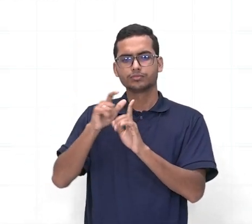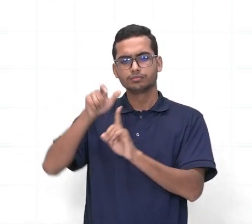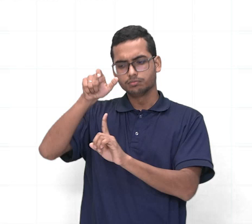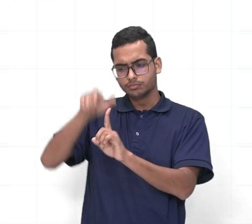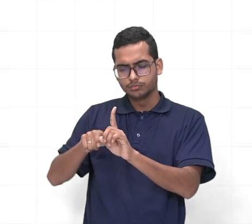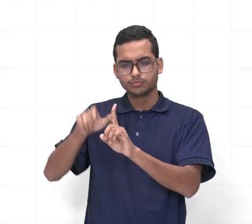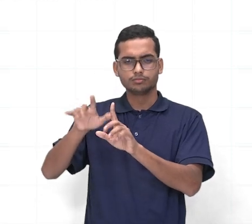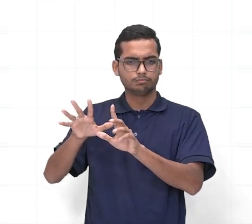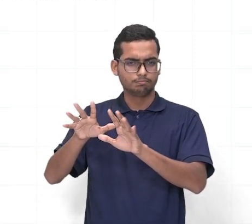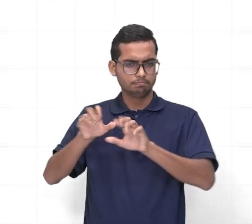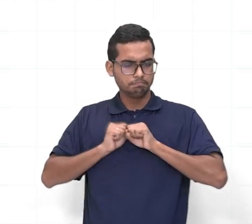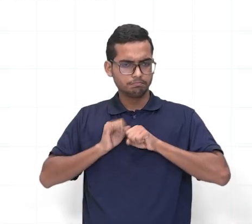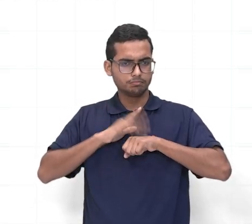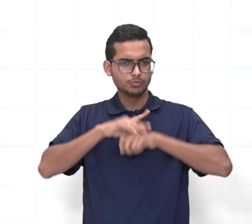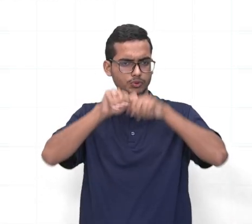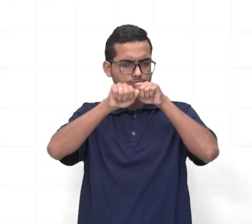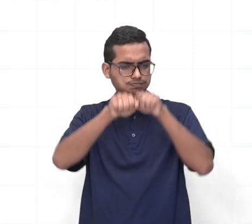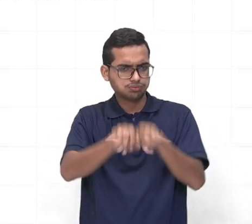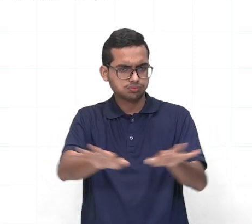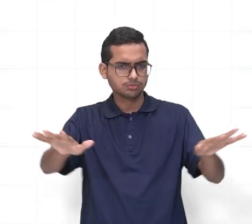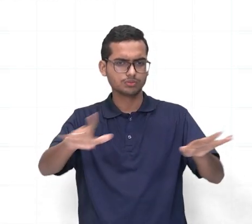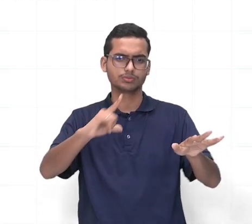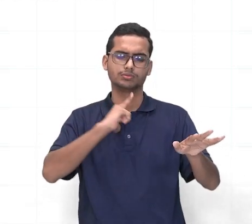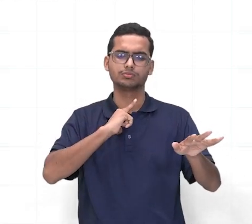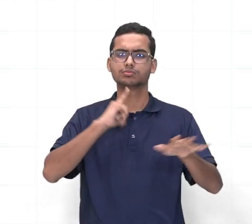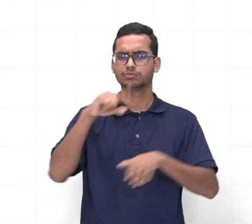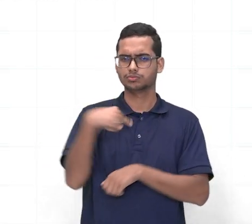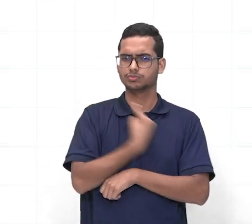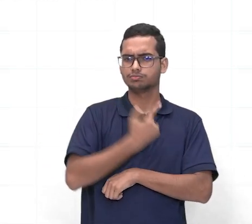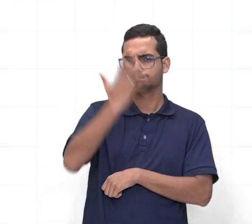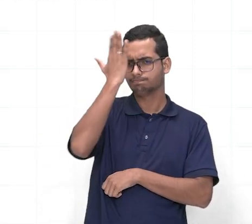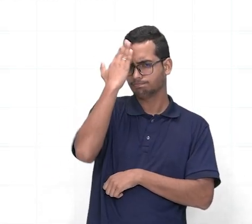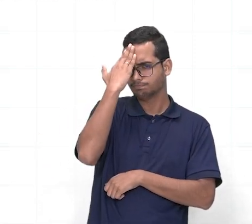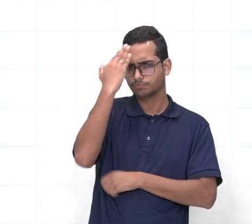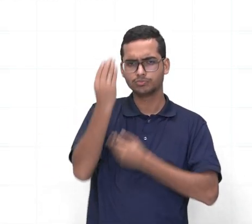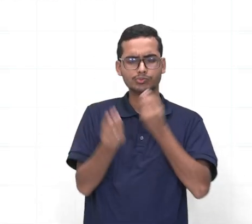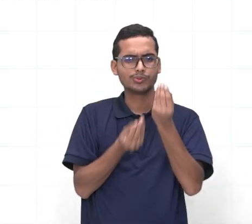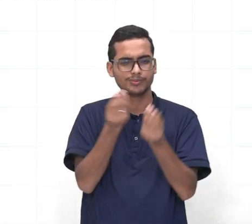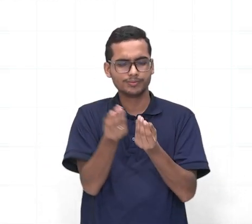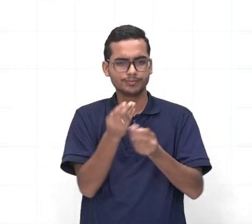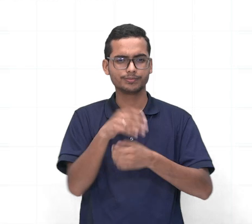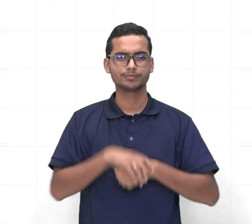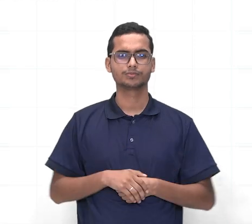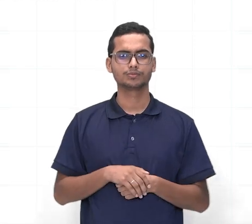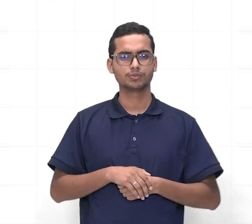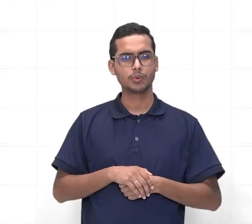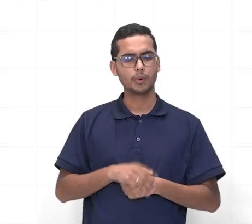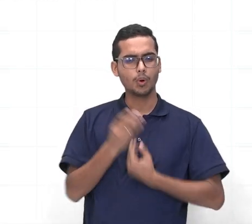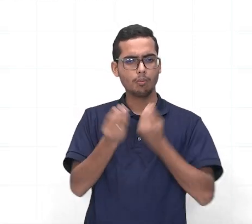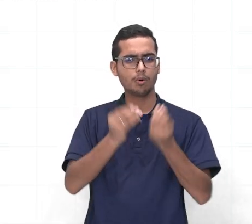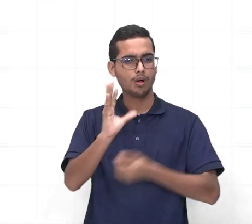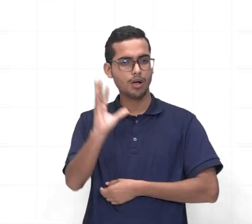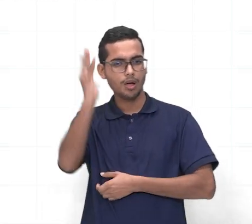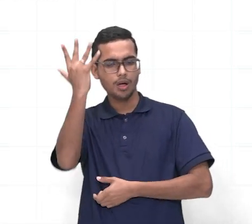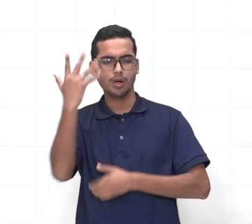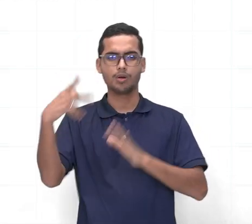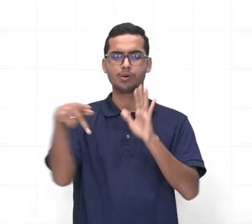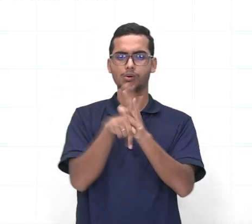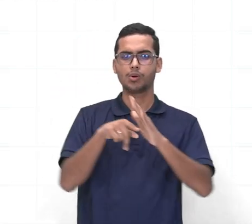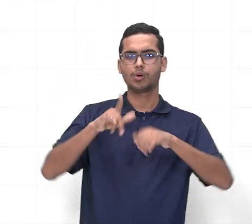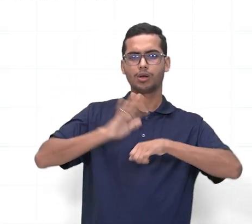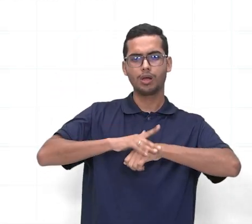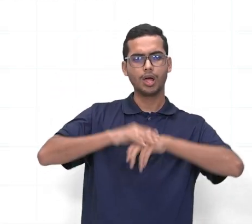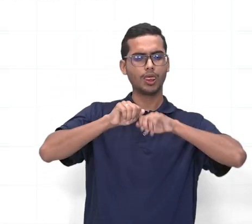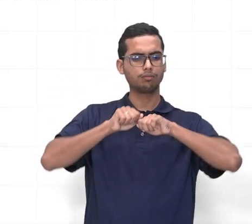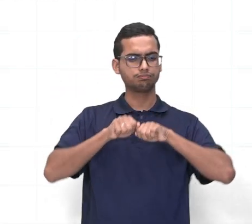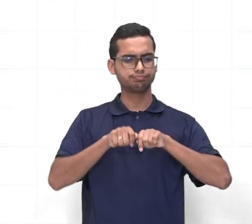novo, onde nós não temos ali o conhecimento do seu meio de transmissão, onde nós não temos